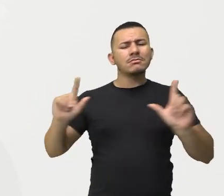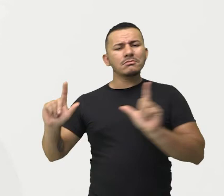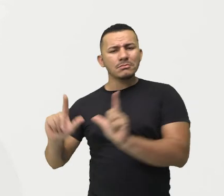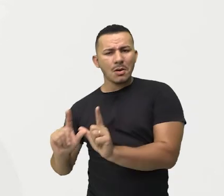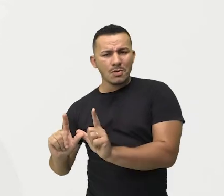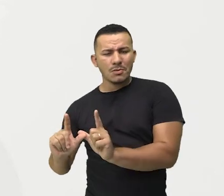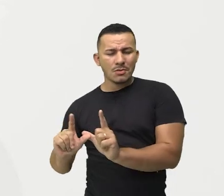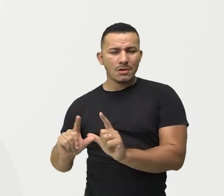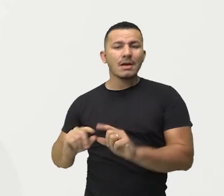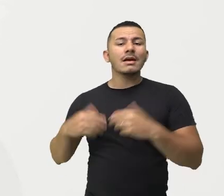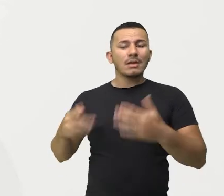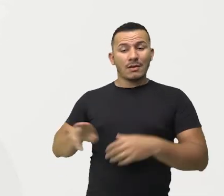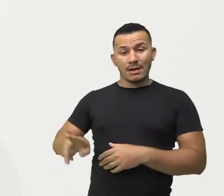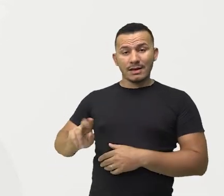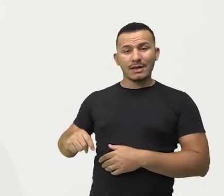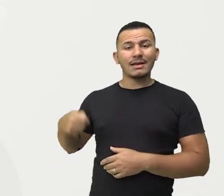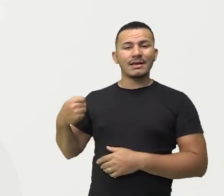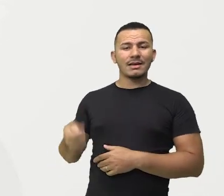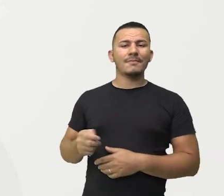nós estamos diante de uma